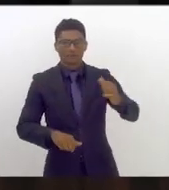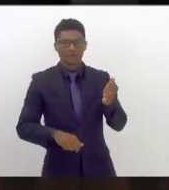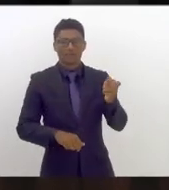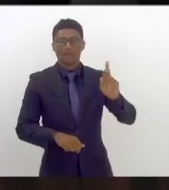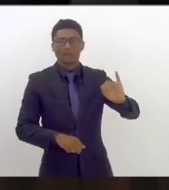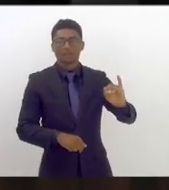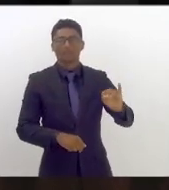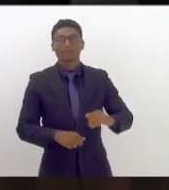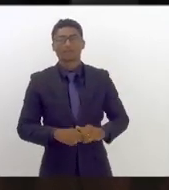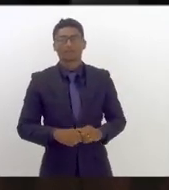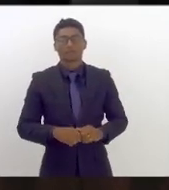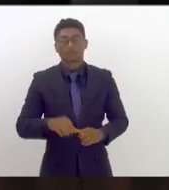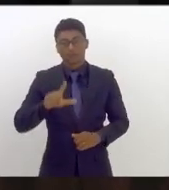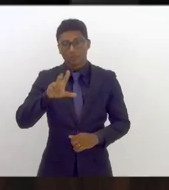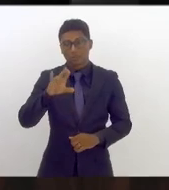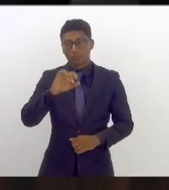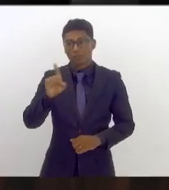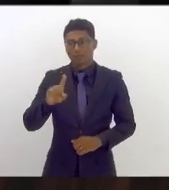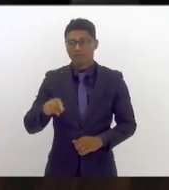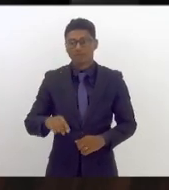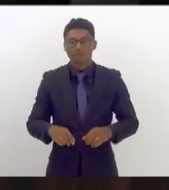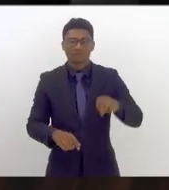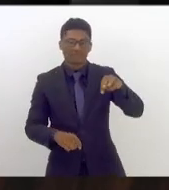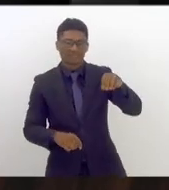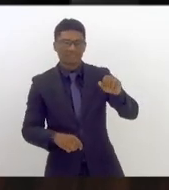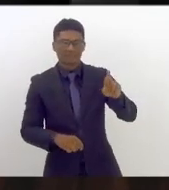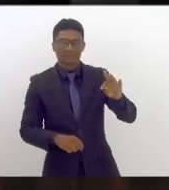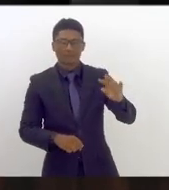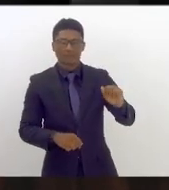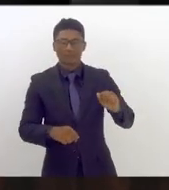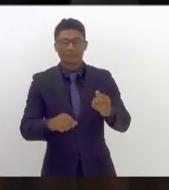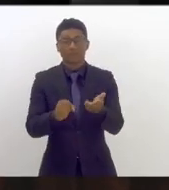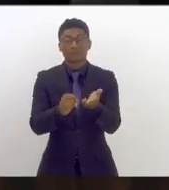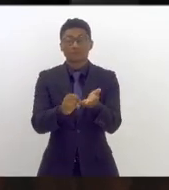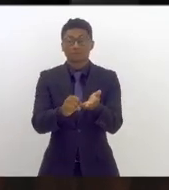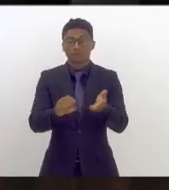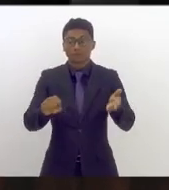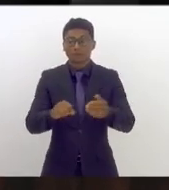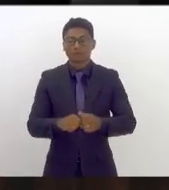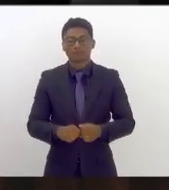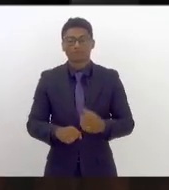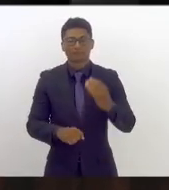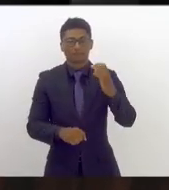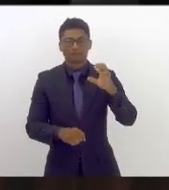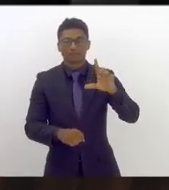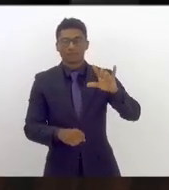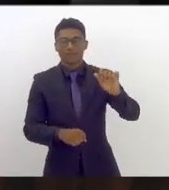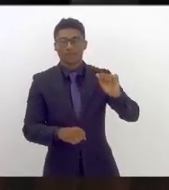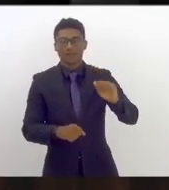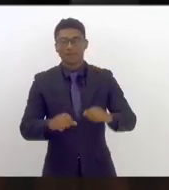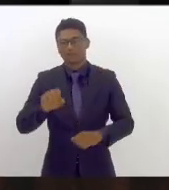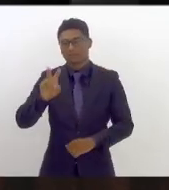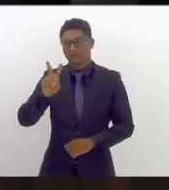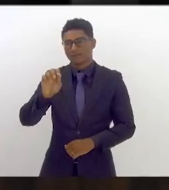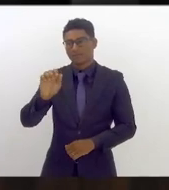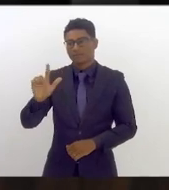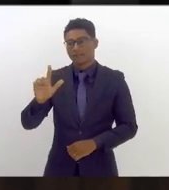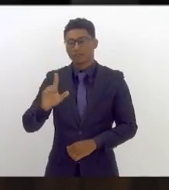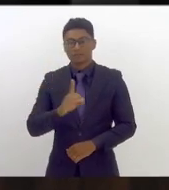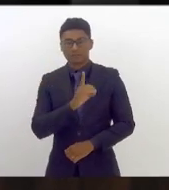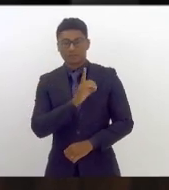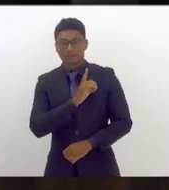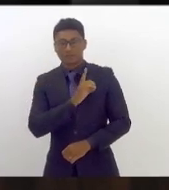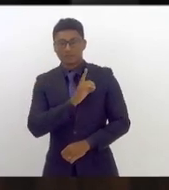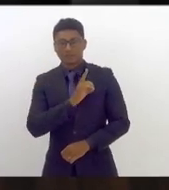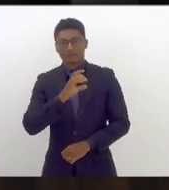Luiz, deputada Marta, deputado Samuel, deputada Célia, deputado Valdo Ceasa, delegado Carlos